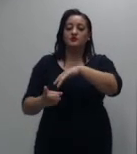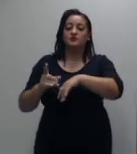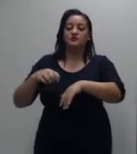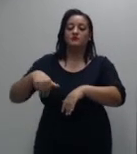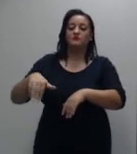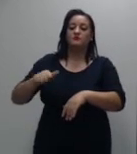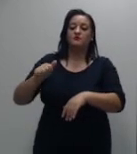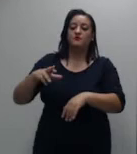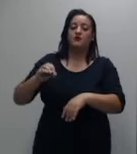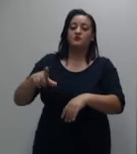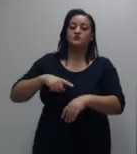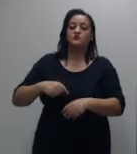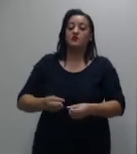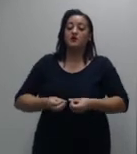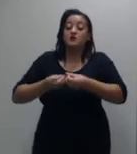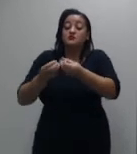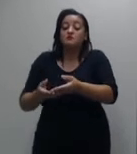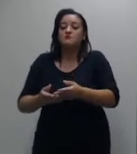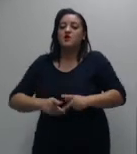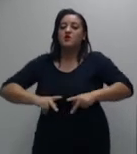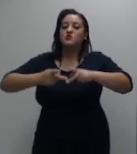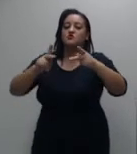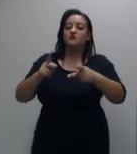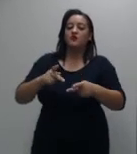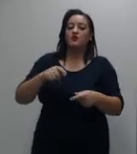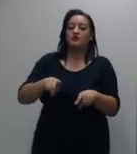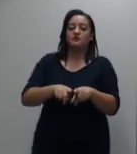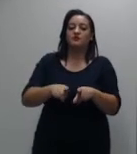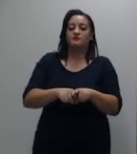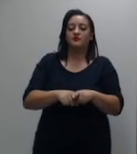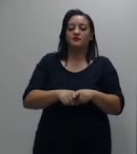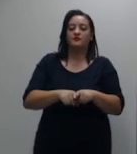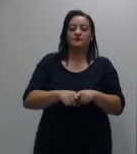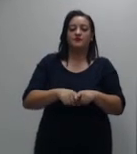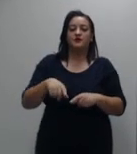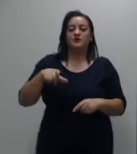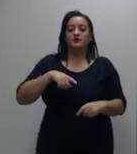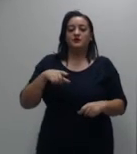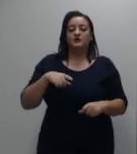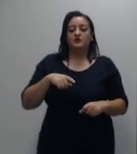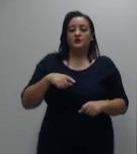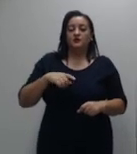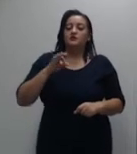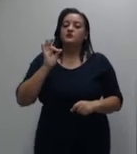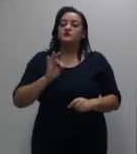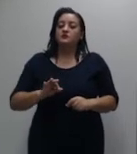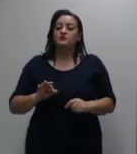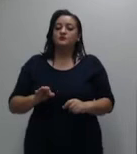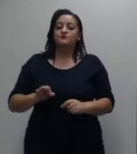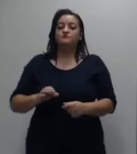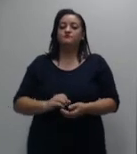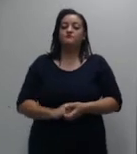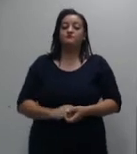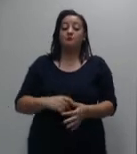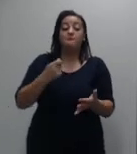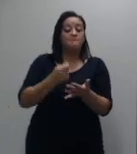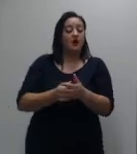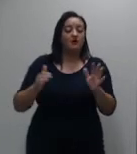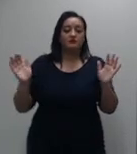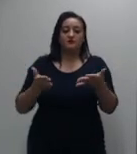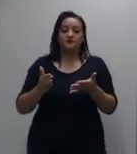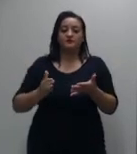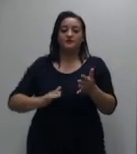recebido o valor da condenação Ou seja a condenação Oi prima tinha filho respectivamente para e